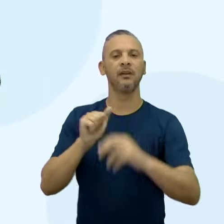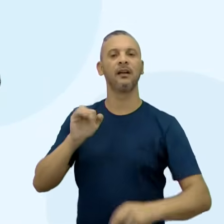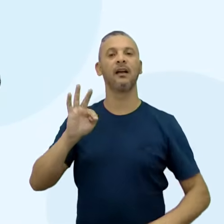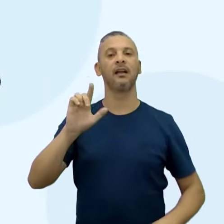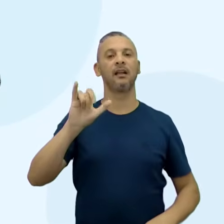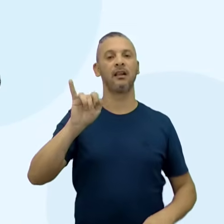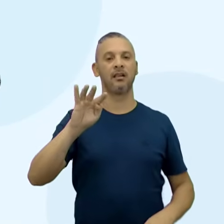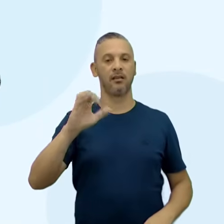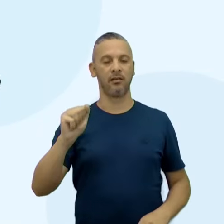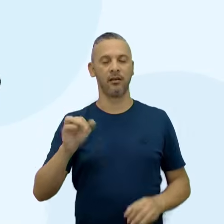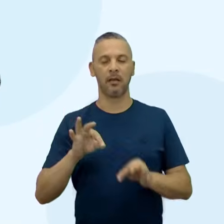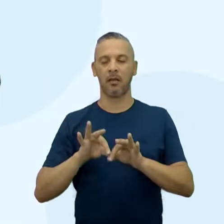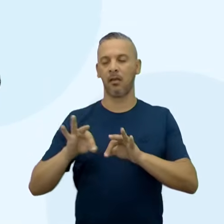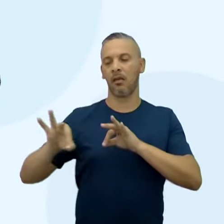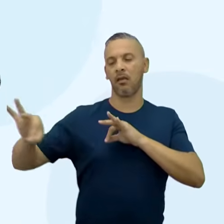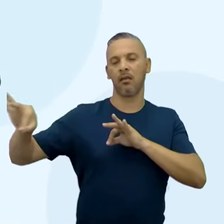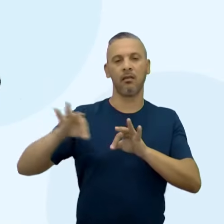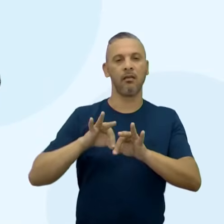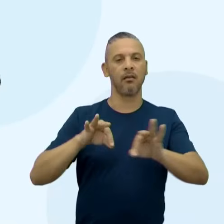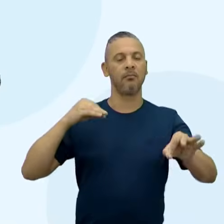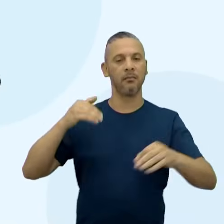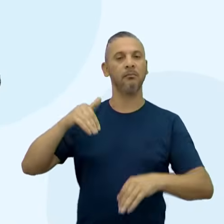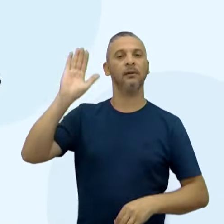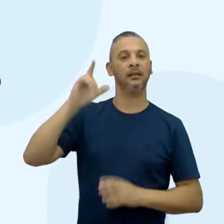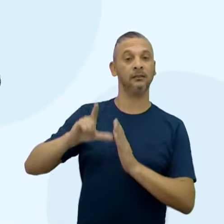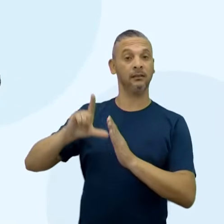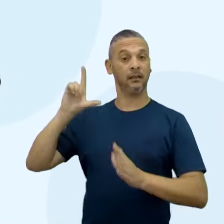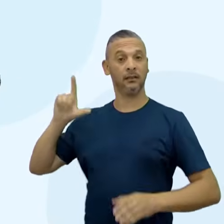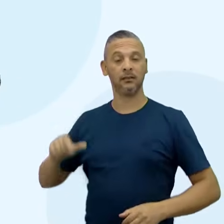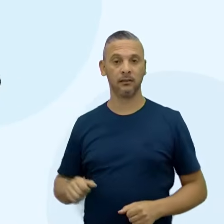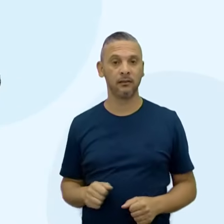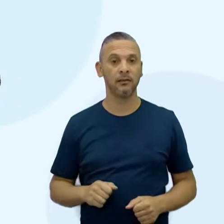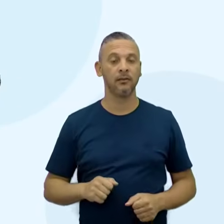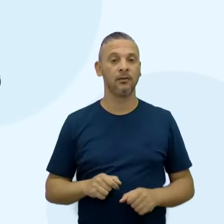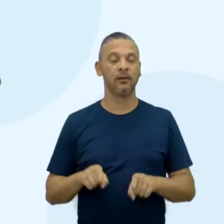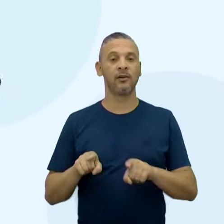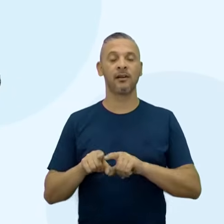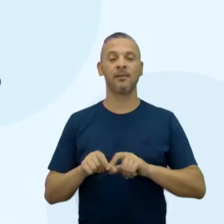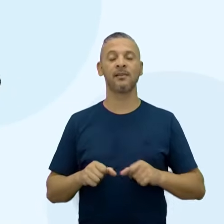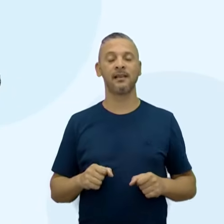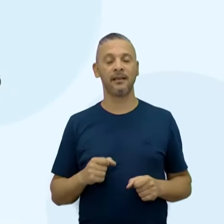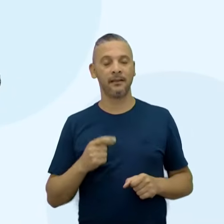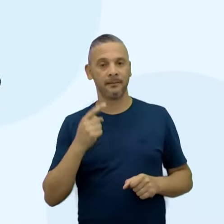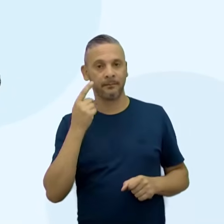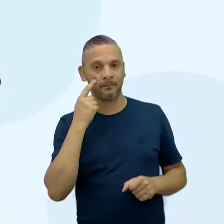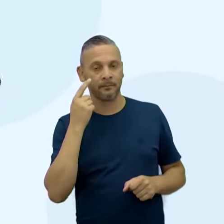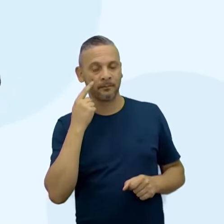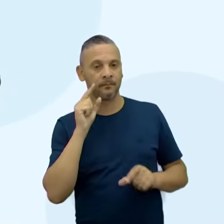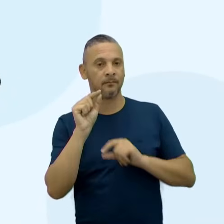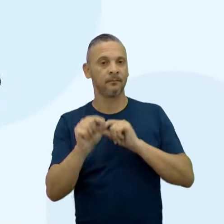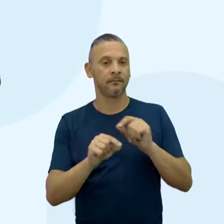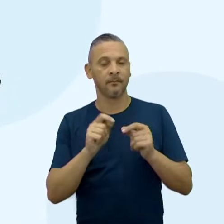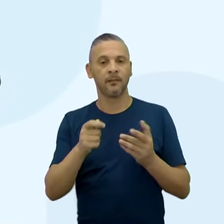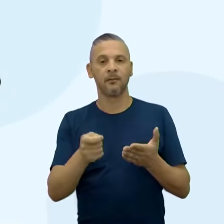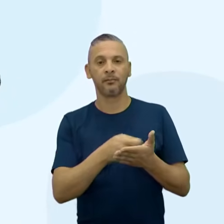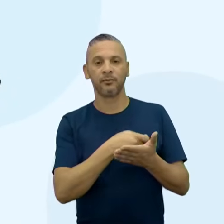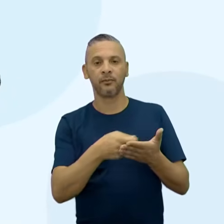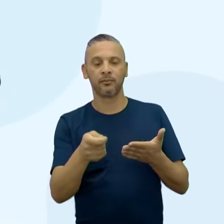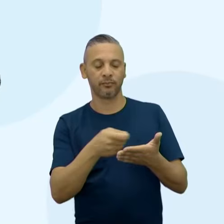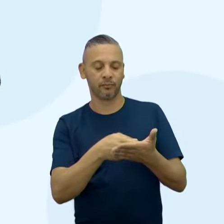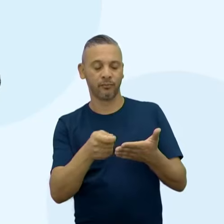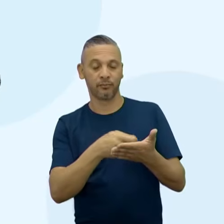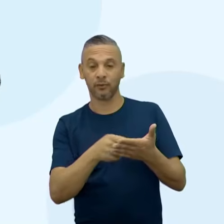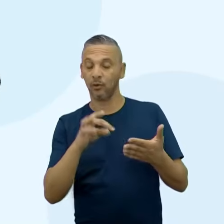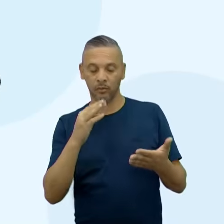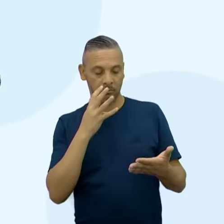mais extensa do que a gente vê hoje, né? E aí ele relata isso no seu diário de bordo, ele fica impressionado